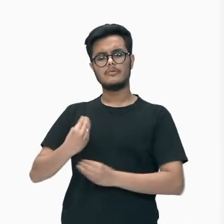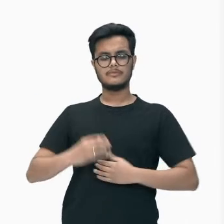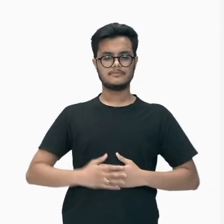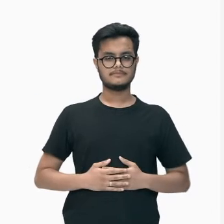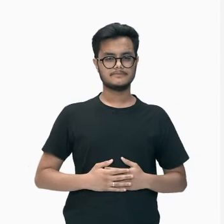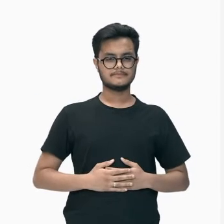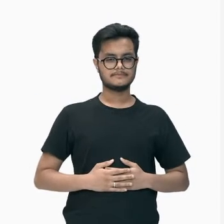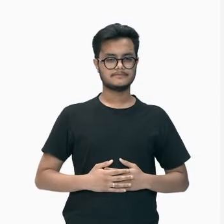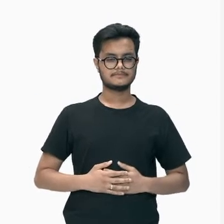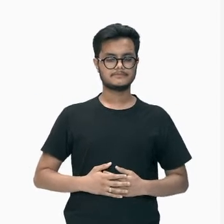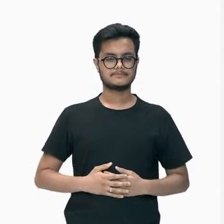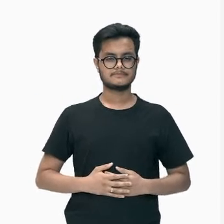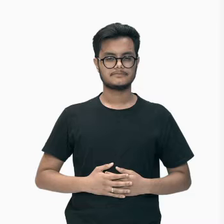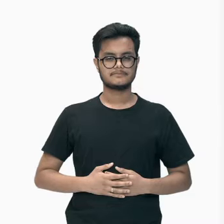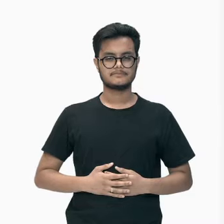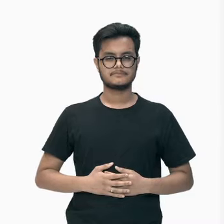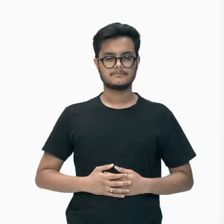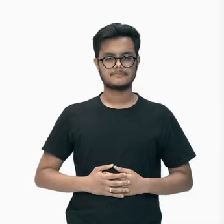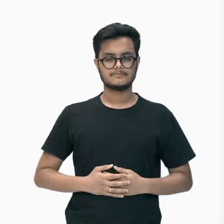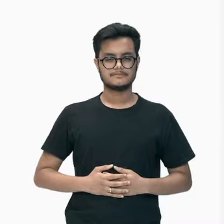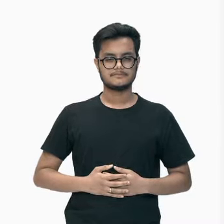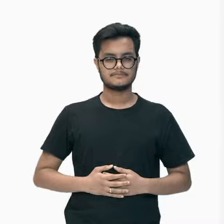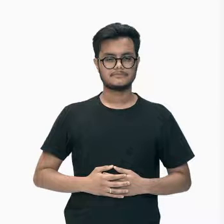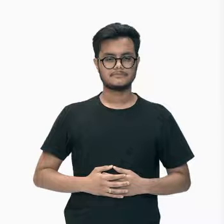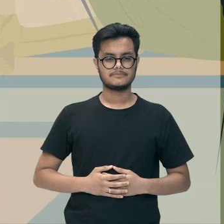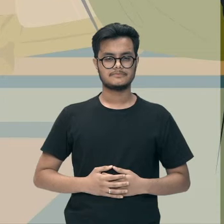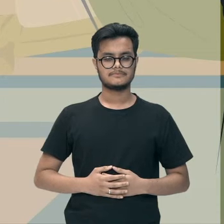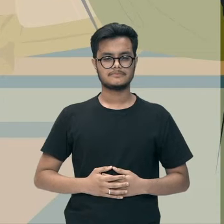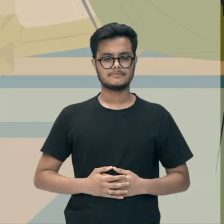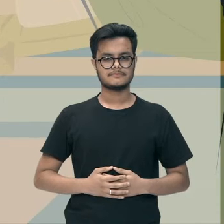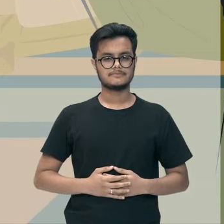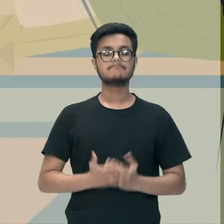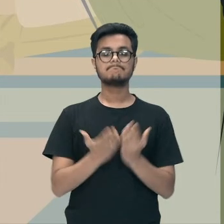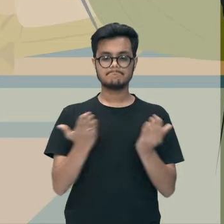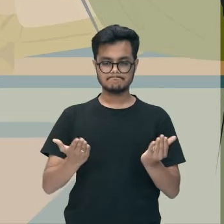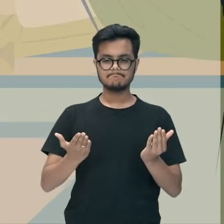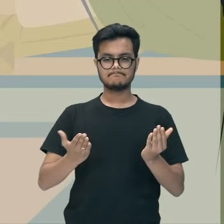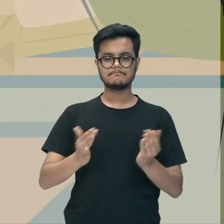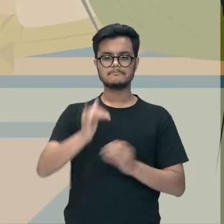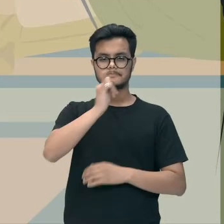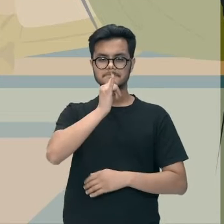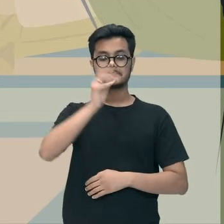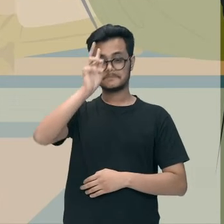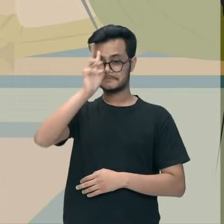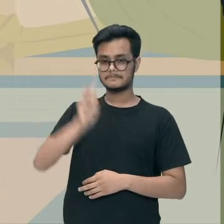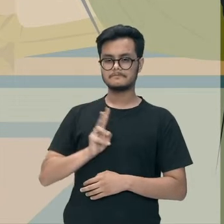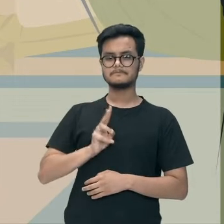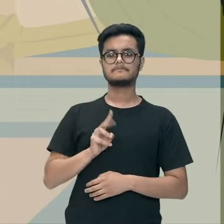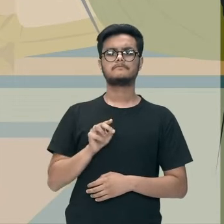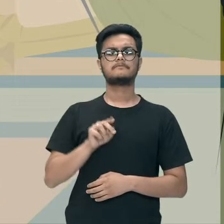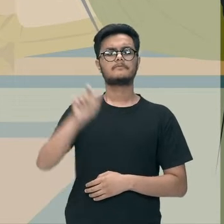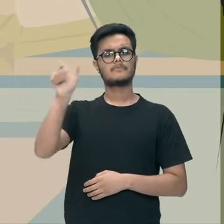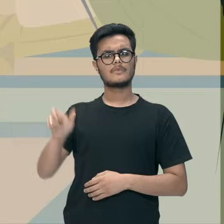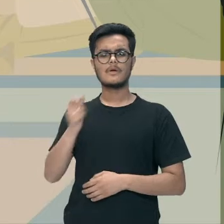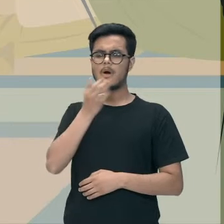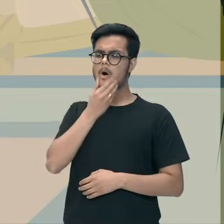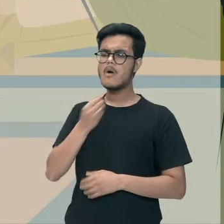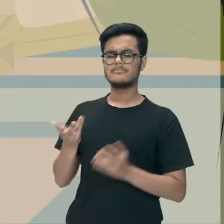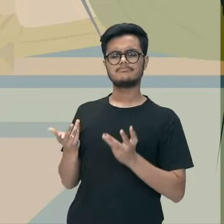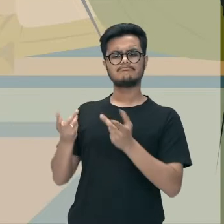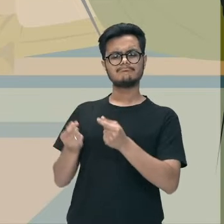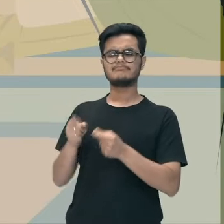lá, 49 anos de governo, segundo conta a história, Dom Pedro era uma pessoa muito querida, né,